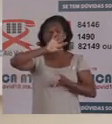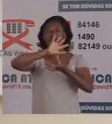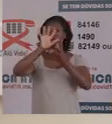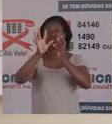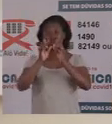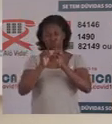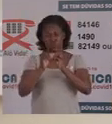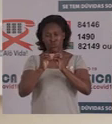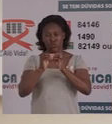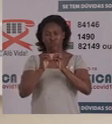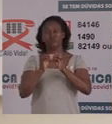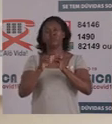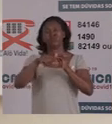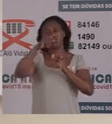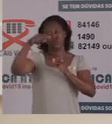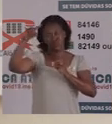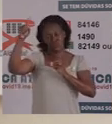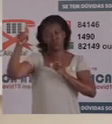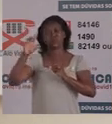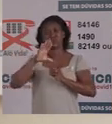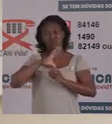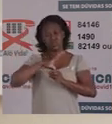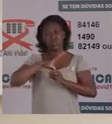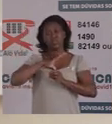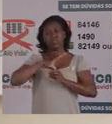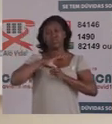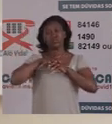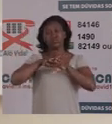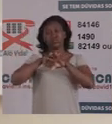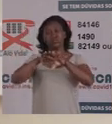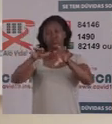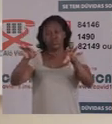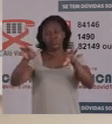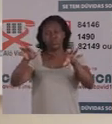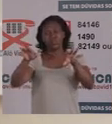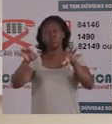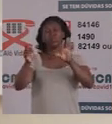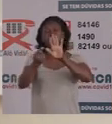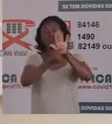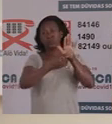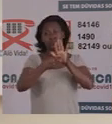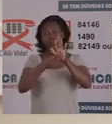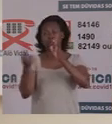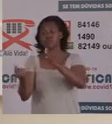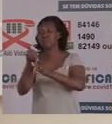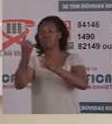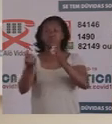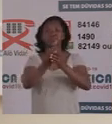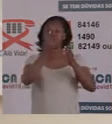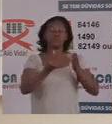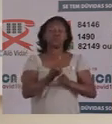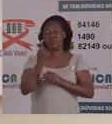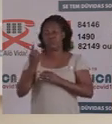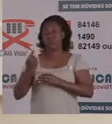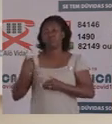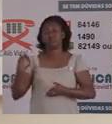curva, a maior parte deles, tem uma epidemia que se classifica por casos esporádicos. É este tipo de